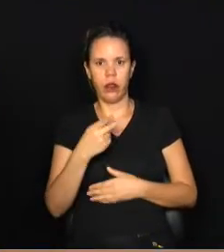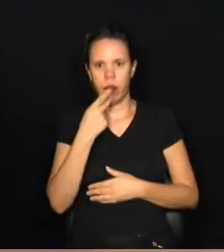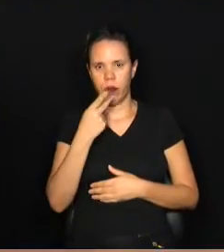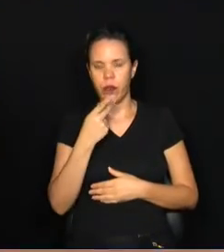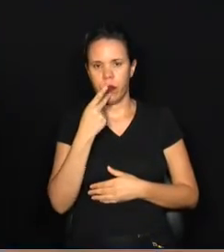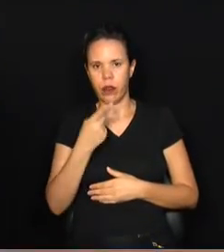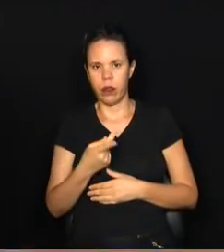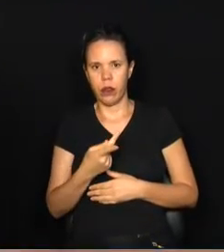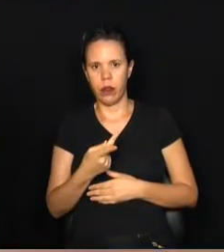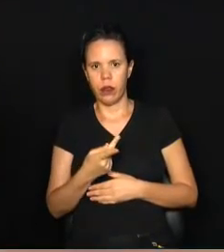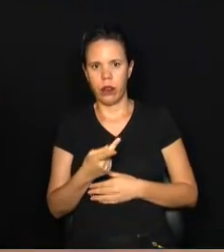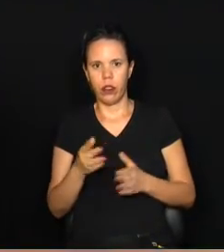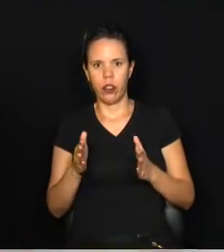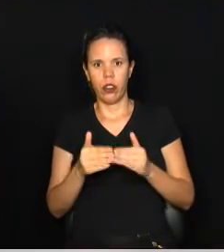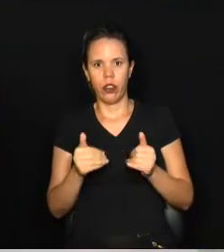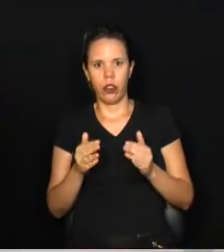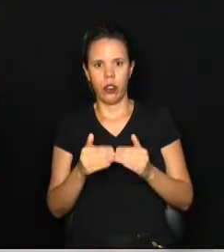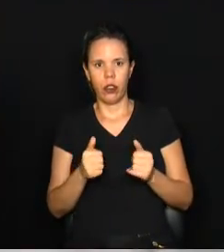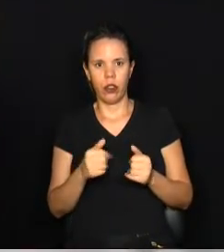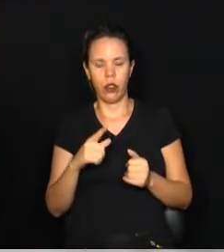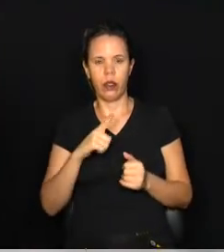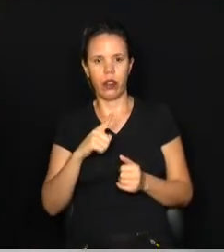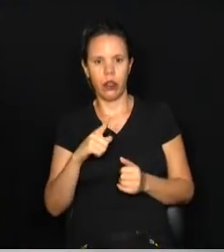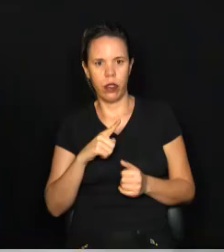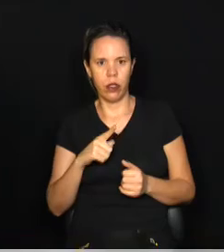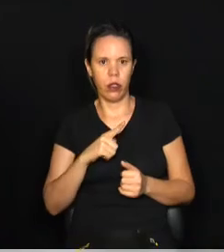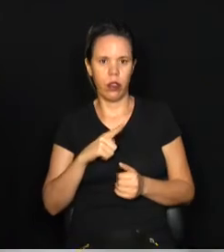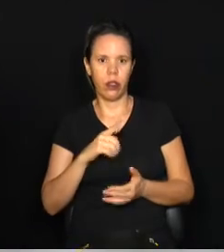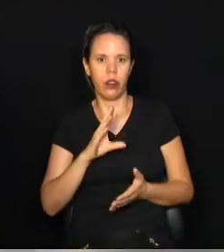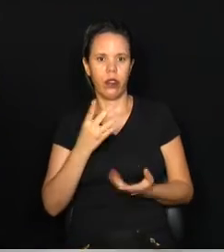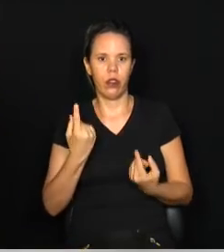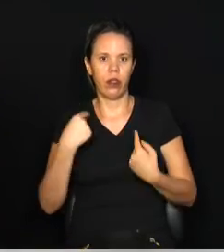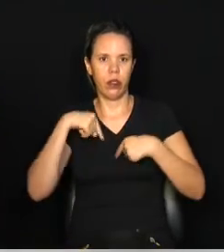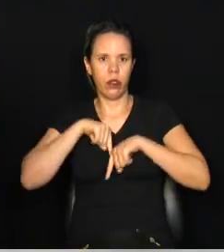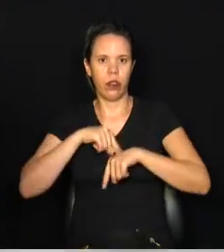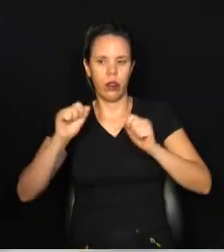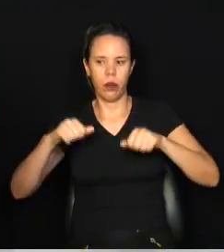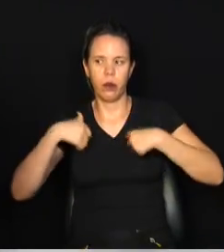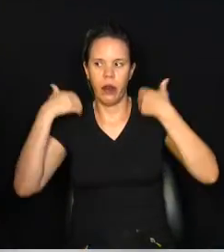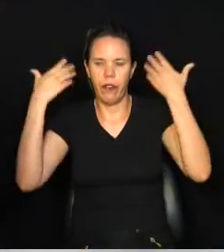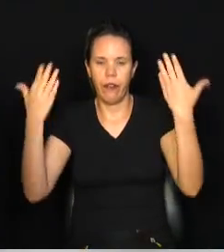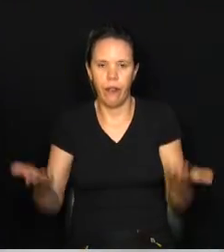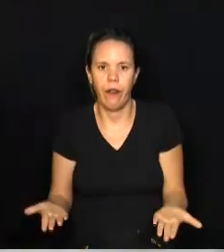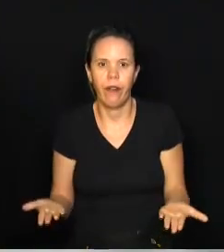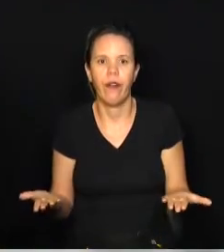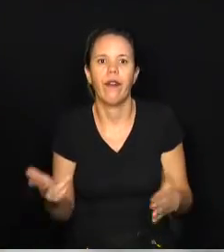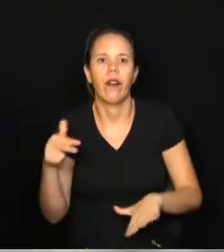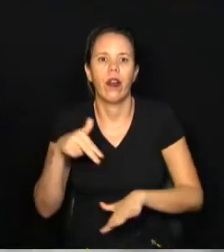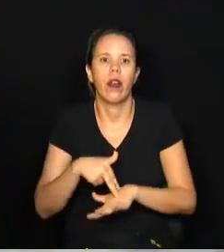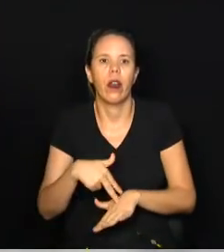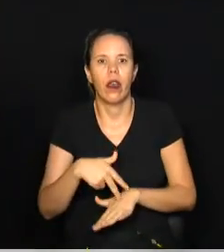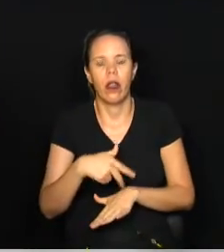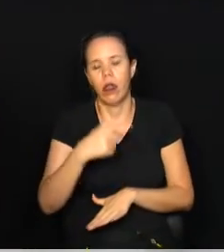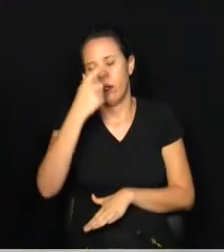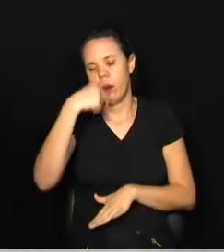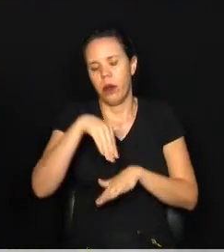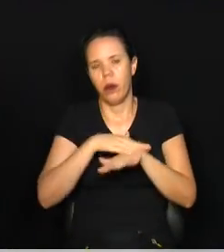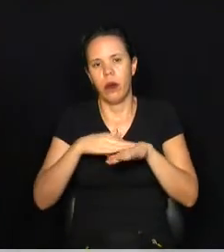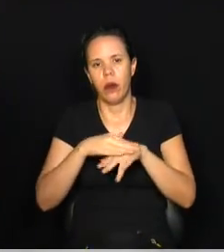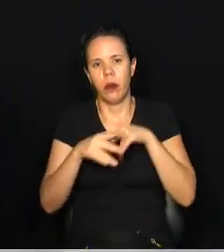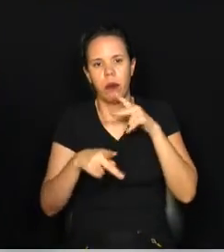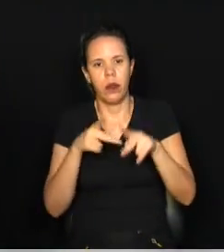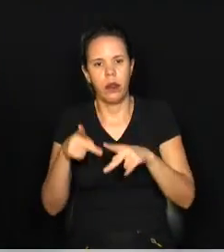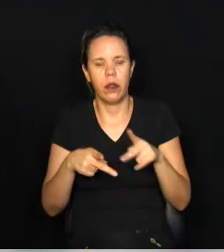o Messias, né, eu tenho que tirar o Messias daqui de dentro e botar ele para fora, lá na tribuna, na hora de conversar com